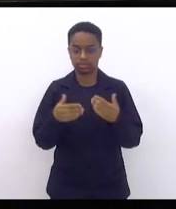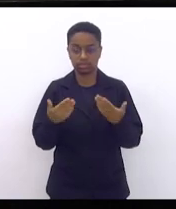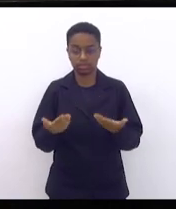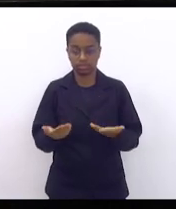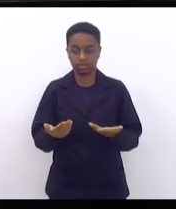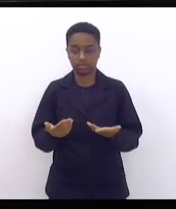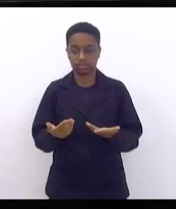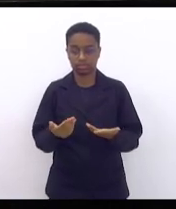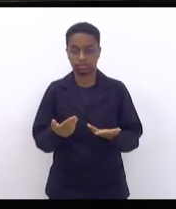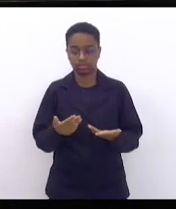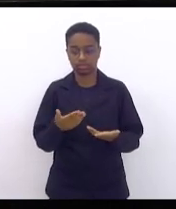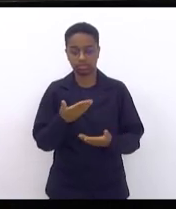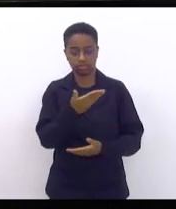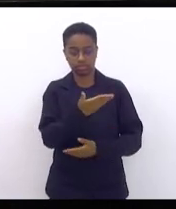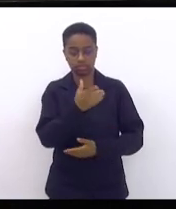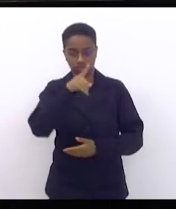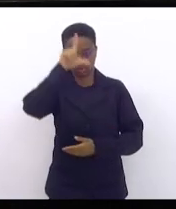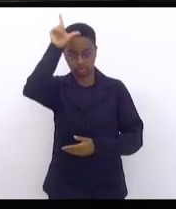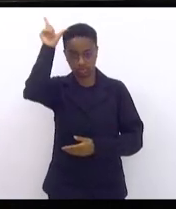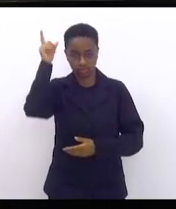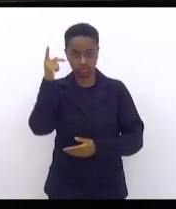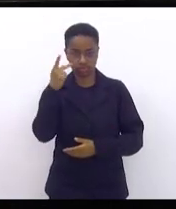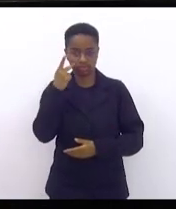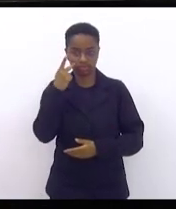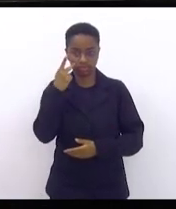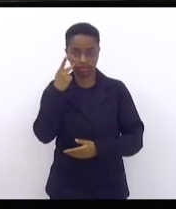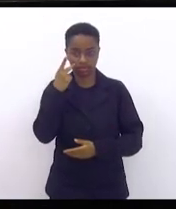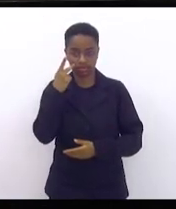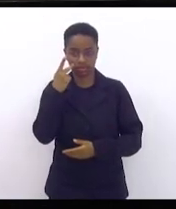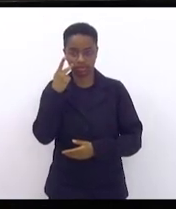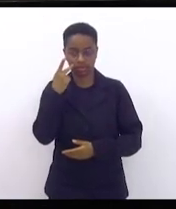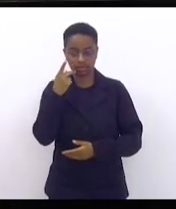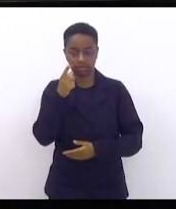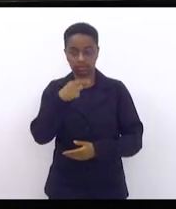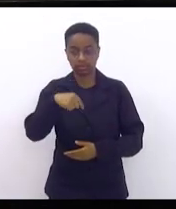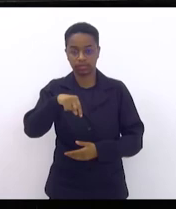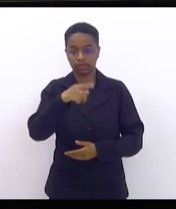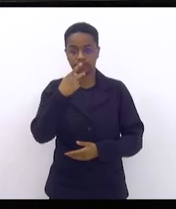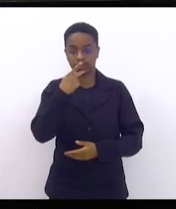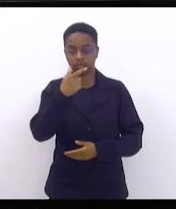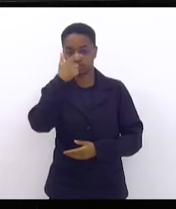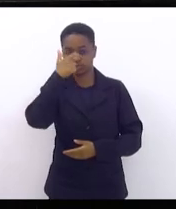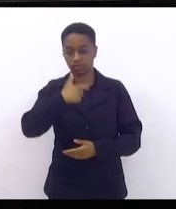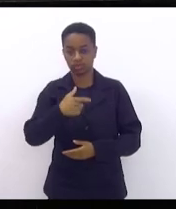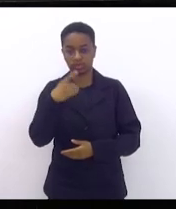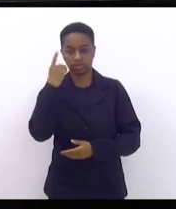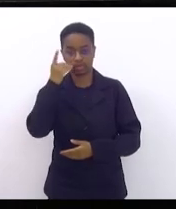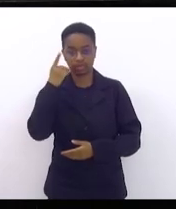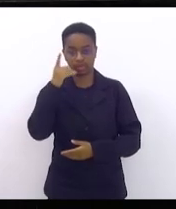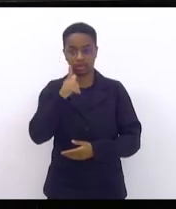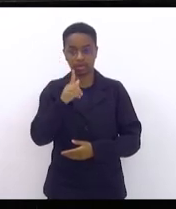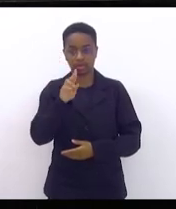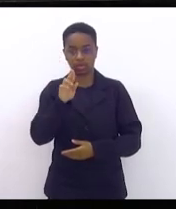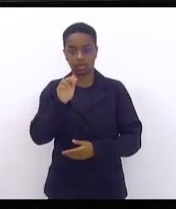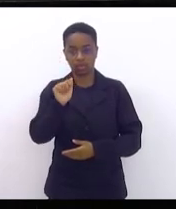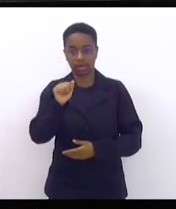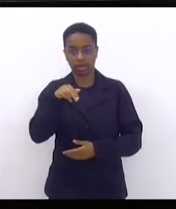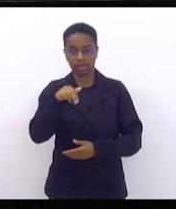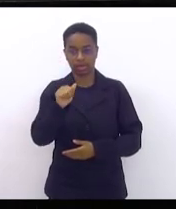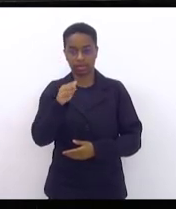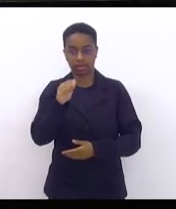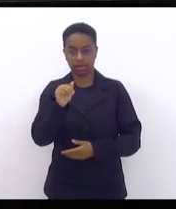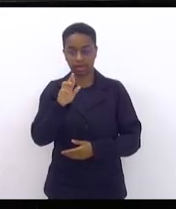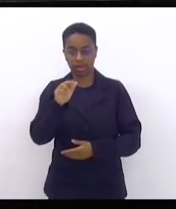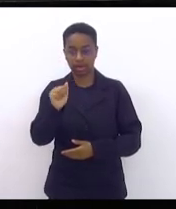meu querido Luiz Paulo Correia da Rocha me chamam de Deputado da Guanabara porque só tem